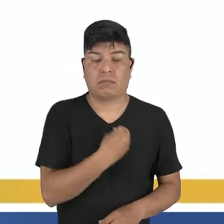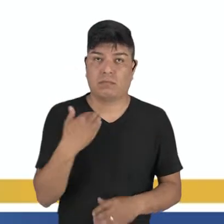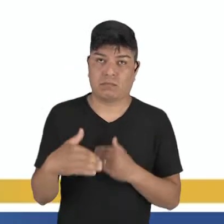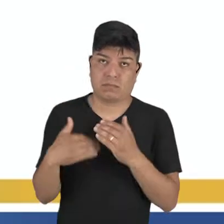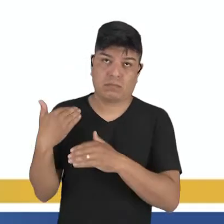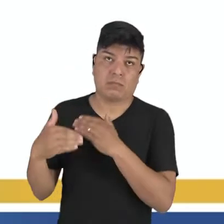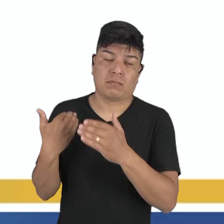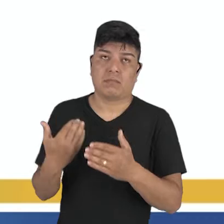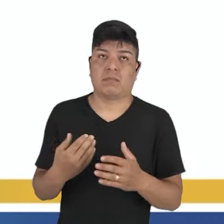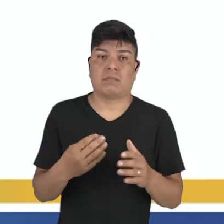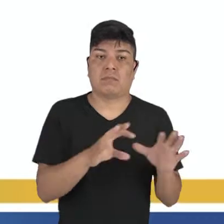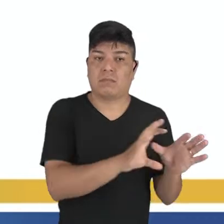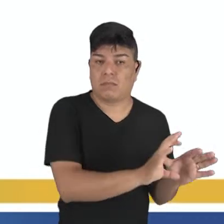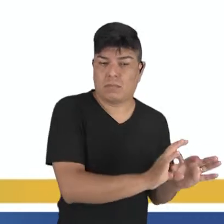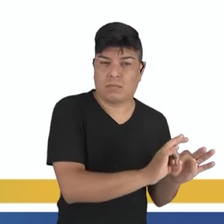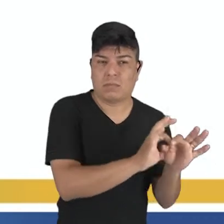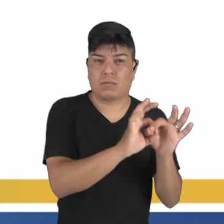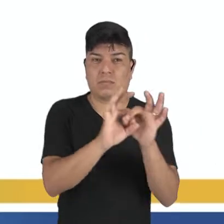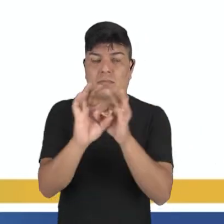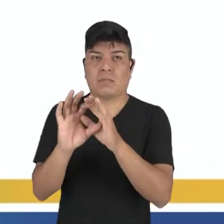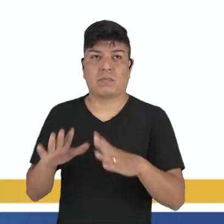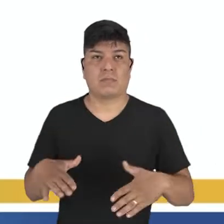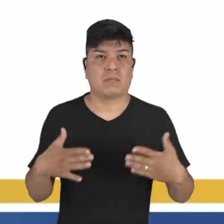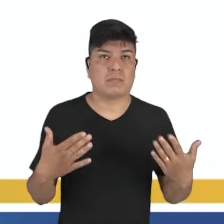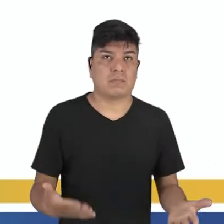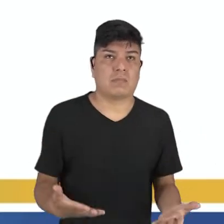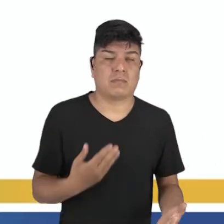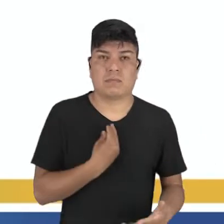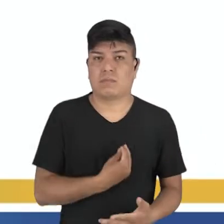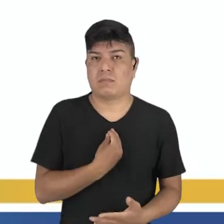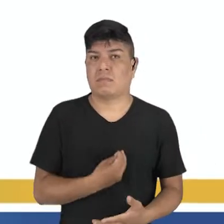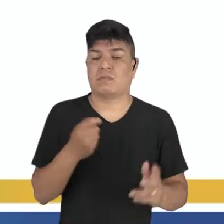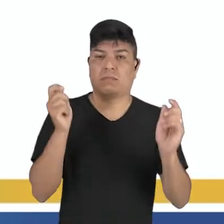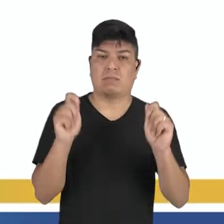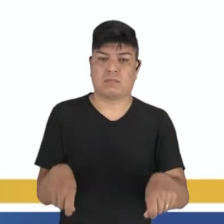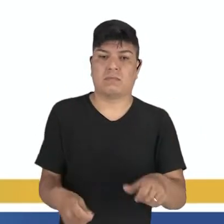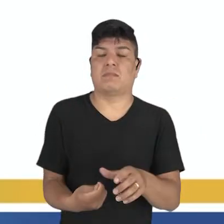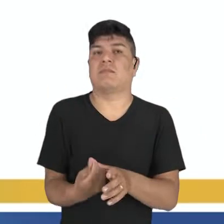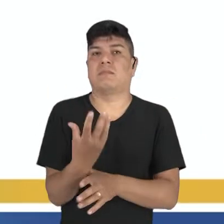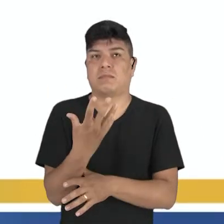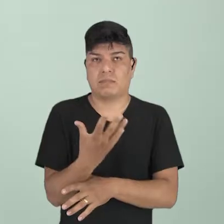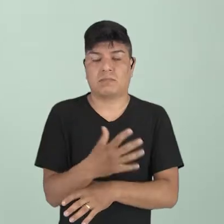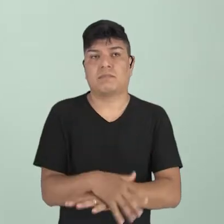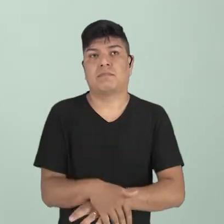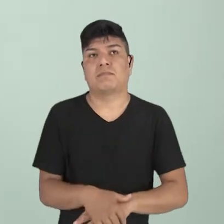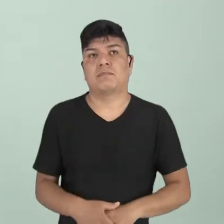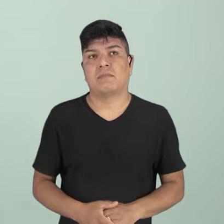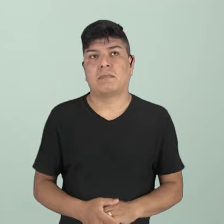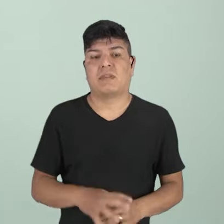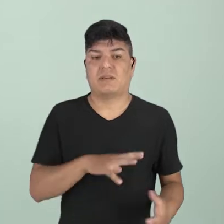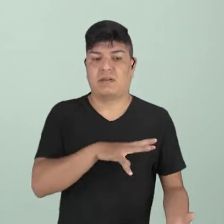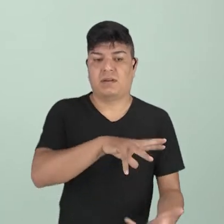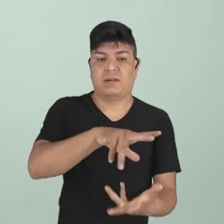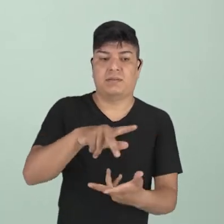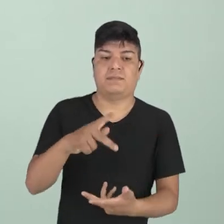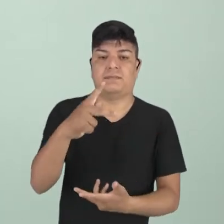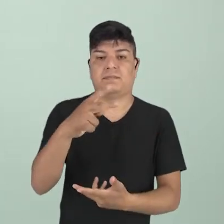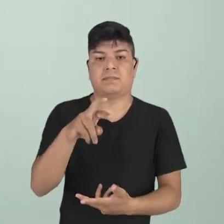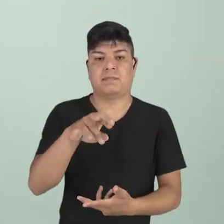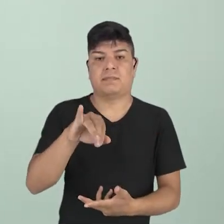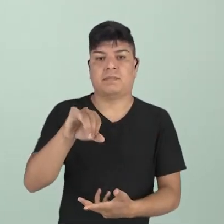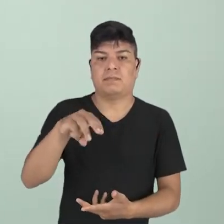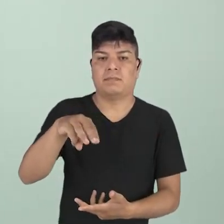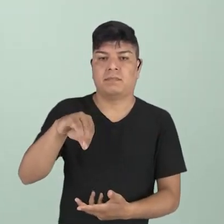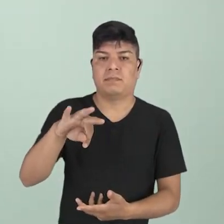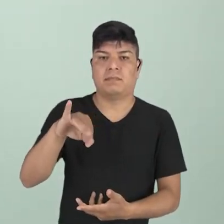entender, né, em que contexto, né, qual era o cenário em que a vida possivelmente surgiu, né? E aí a gente fala da Terra primitiva, né? A Terra